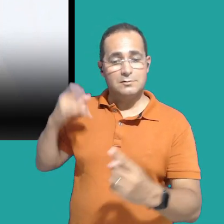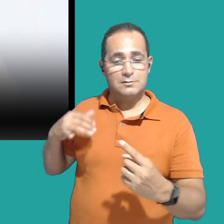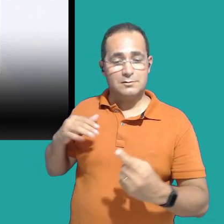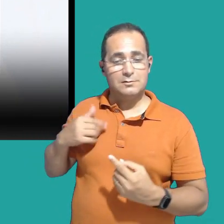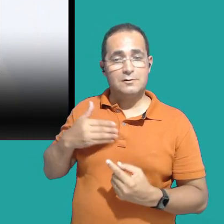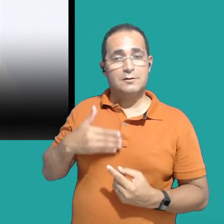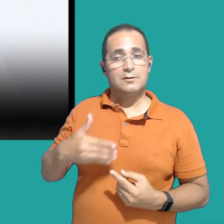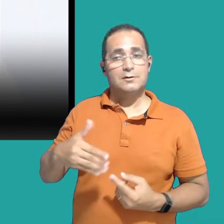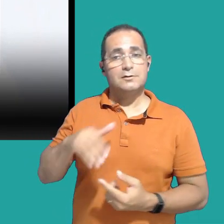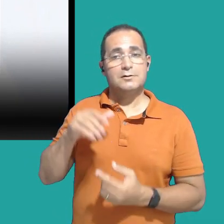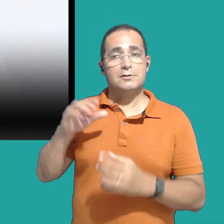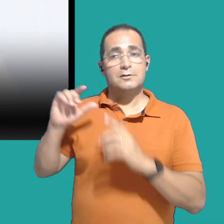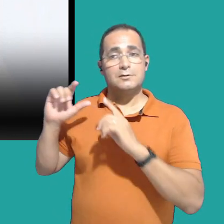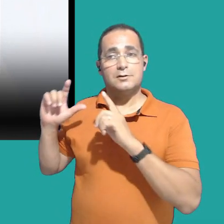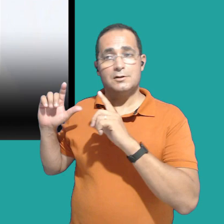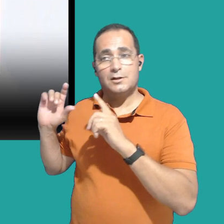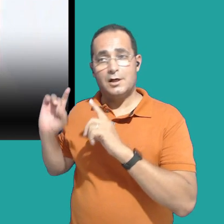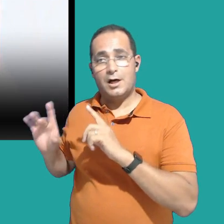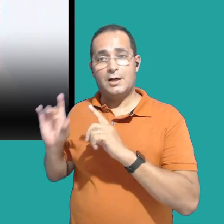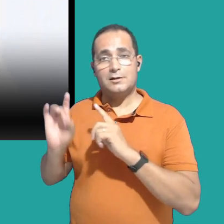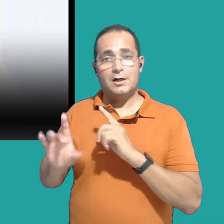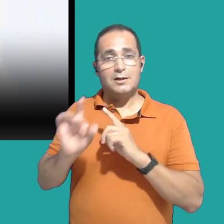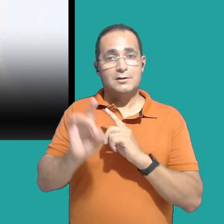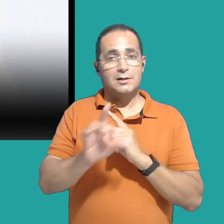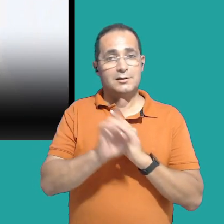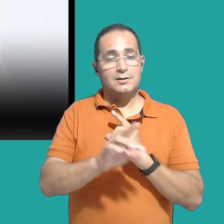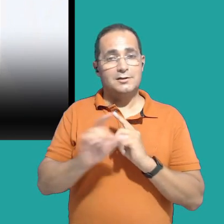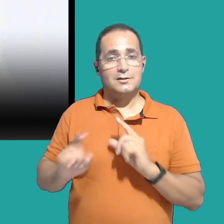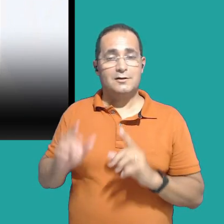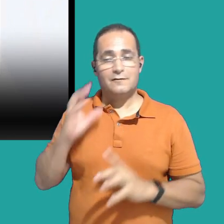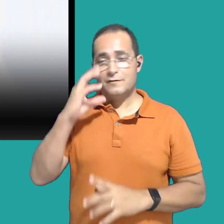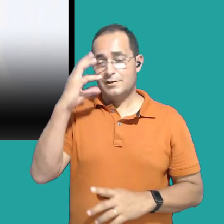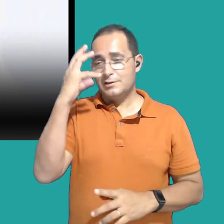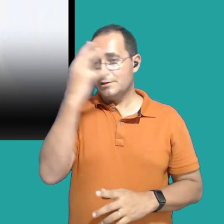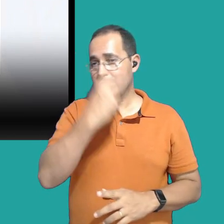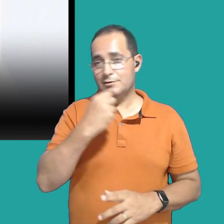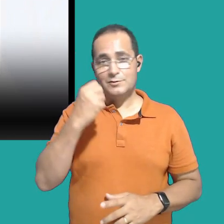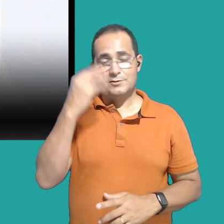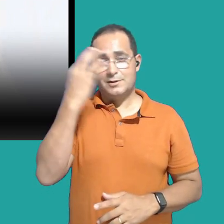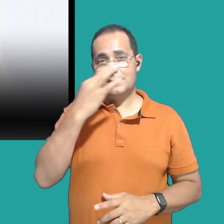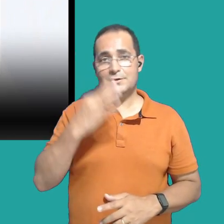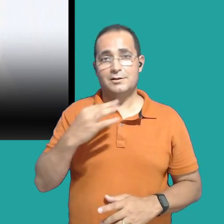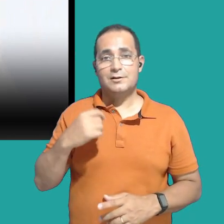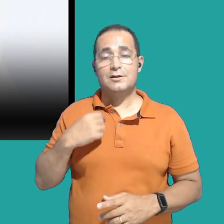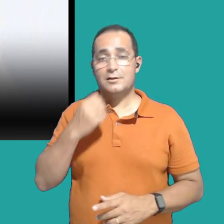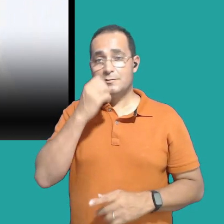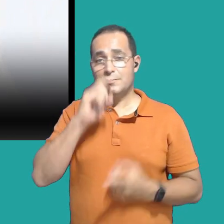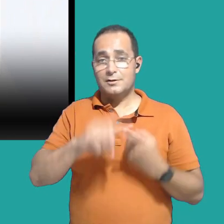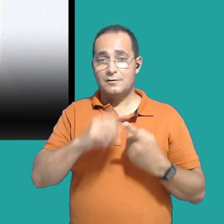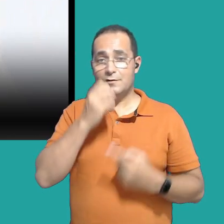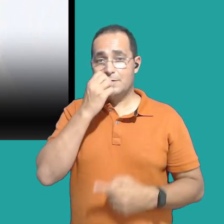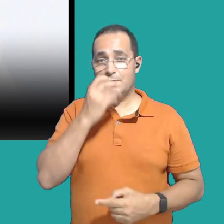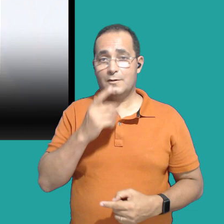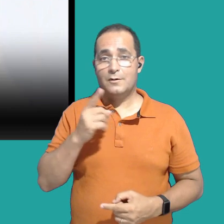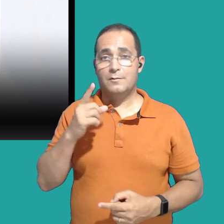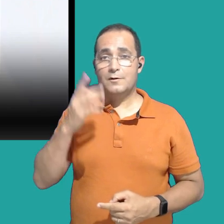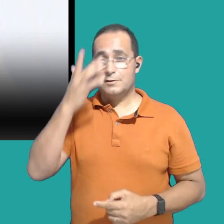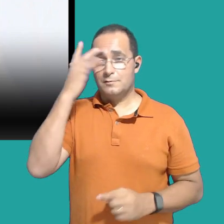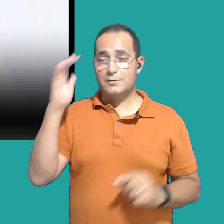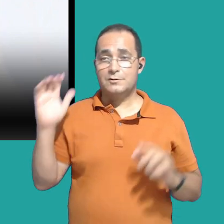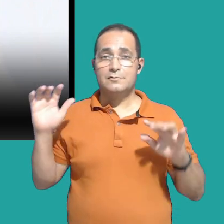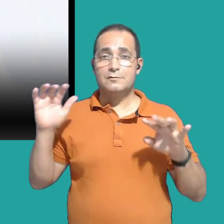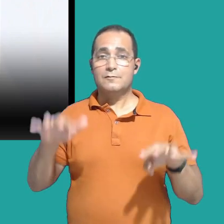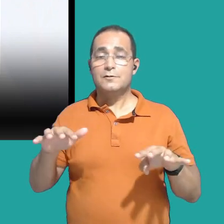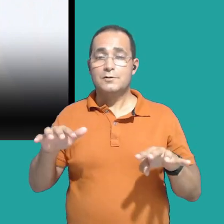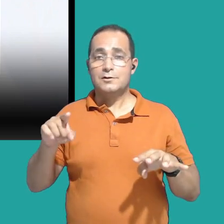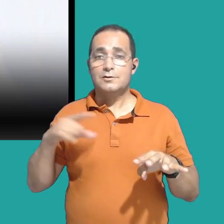tudo descrito, né? A audiodescrição foi emocionante. vai descrevendo as imagens. E foi muito lindo, e também foi